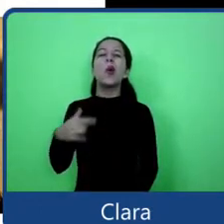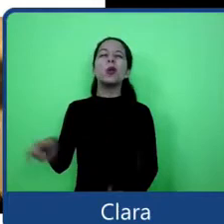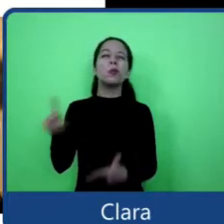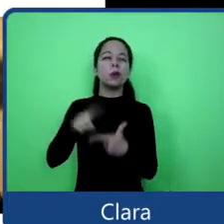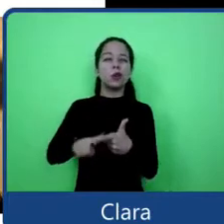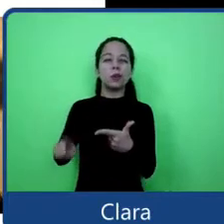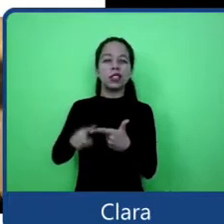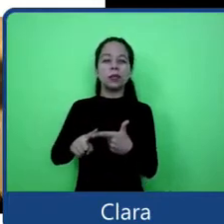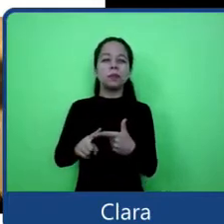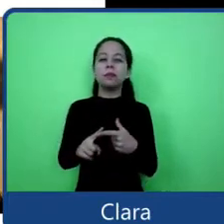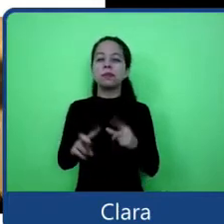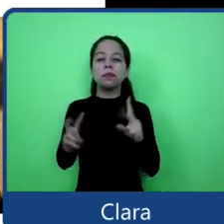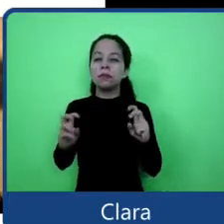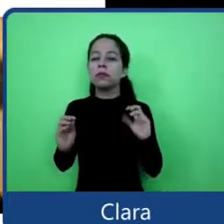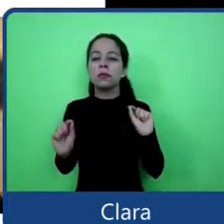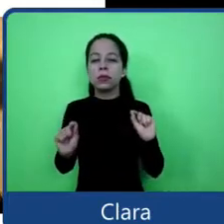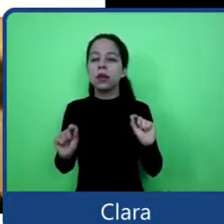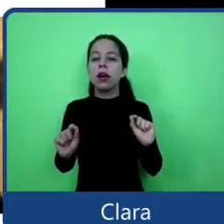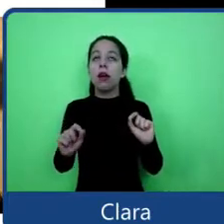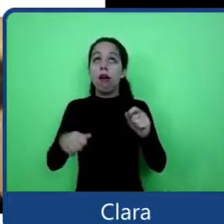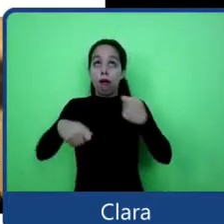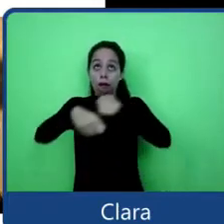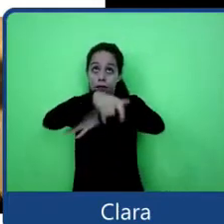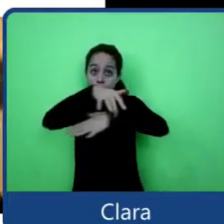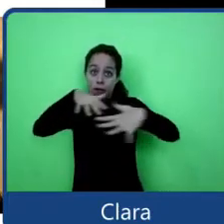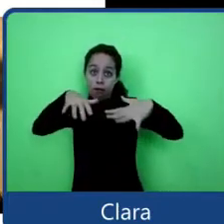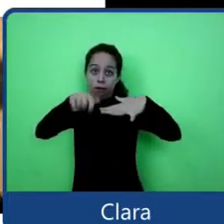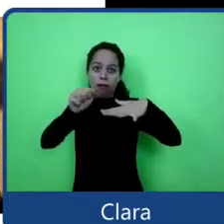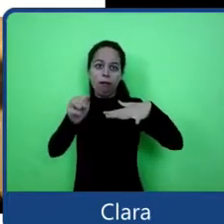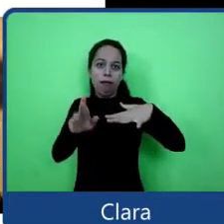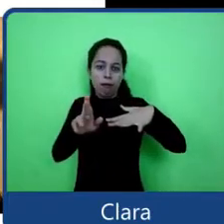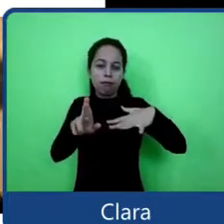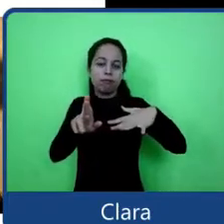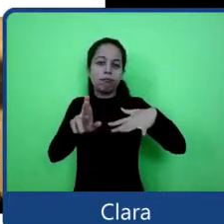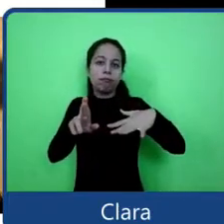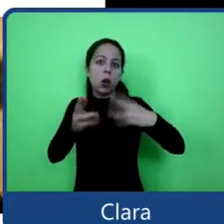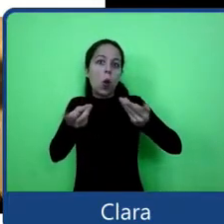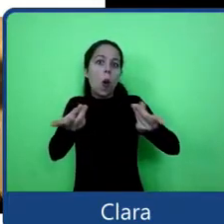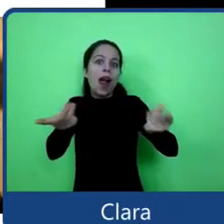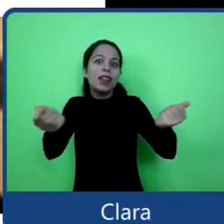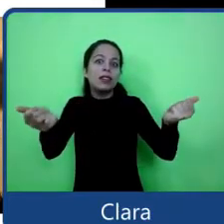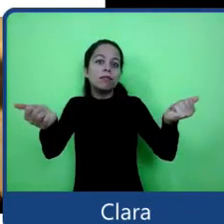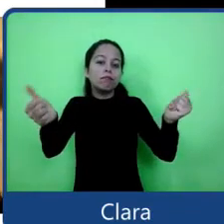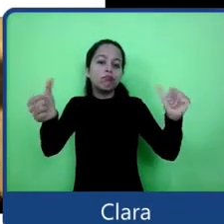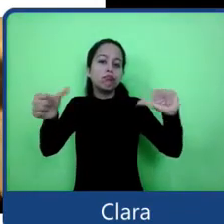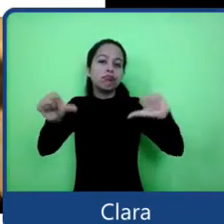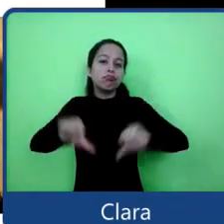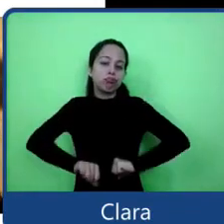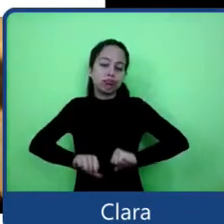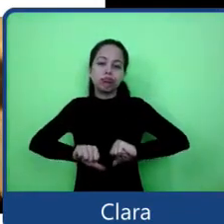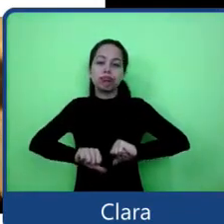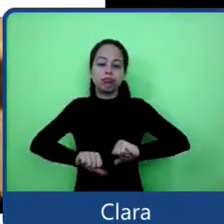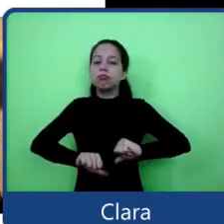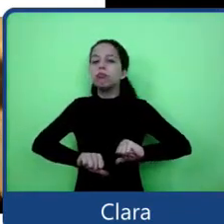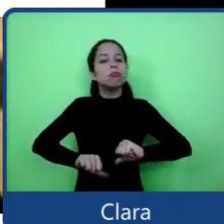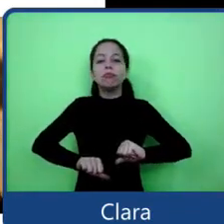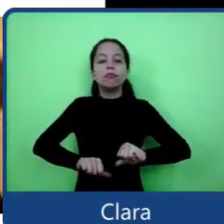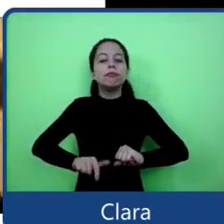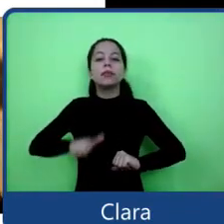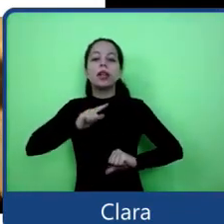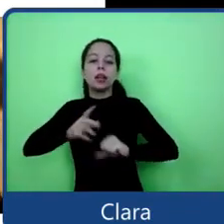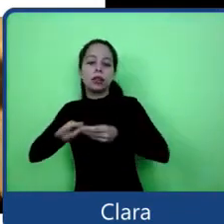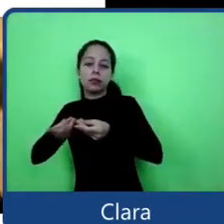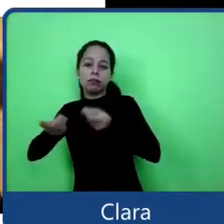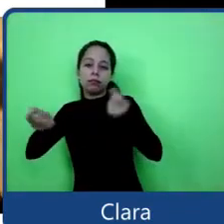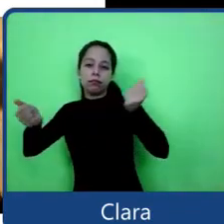da qualidade do ar, né? Então, a gente tem duas vertentes relacionadas à poluição do ar que se relacionam. Então, de um lado, a gente tem a